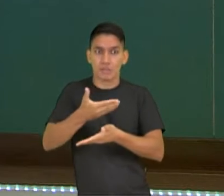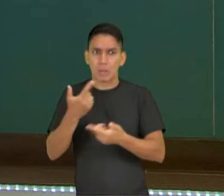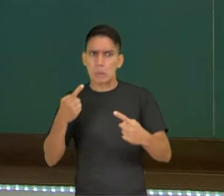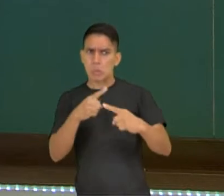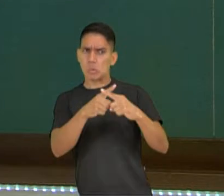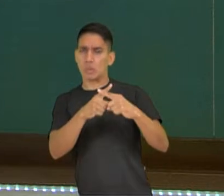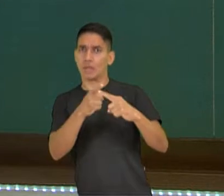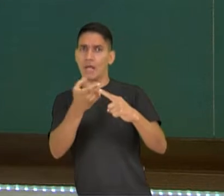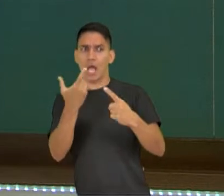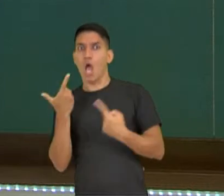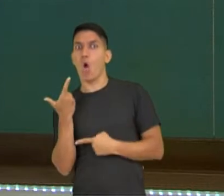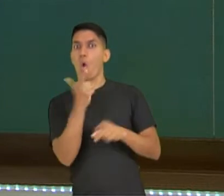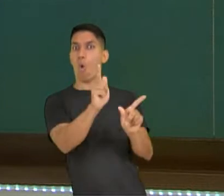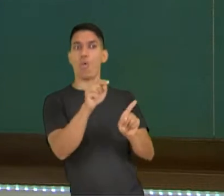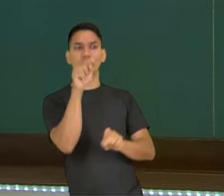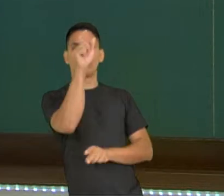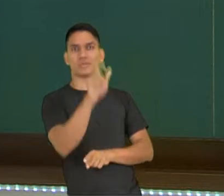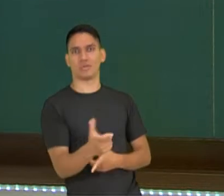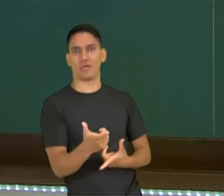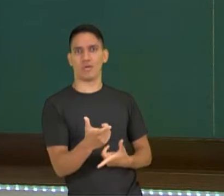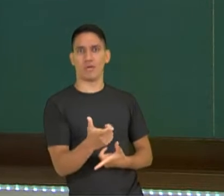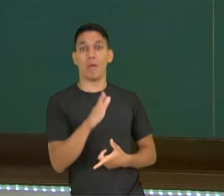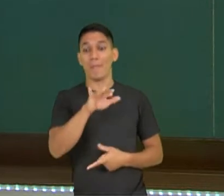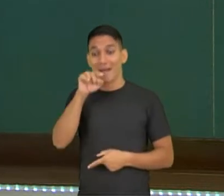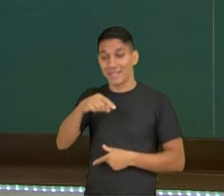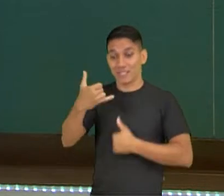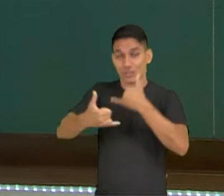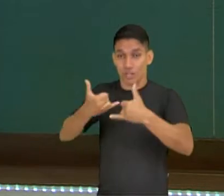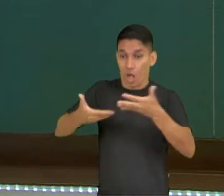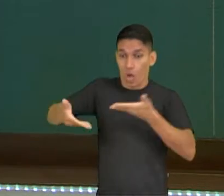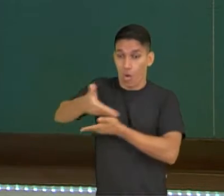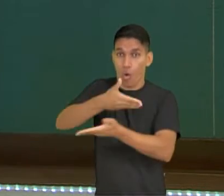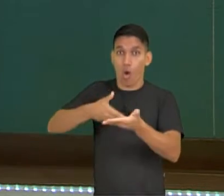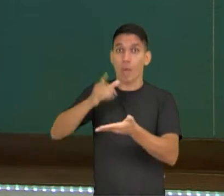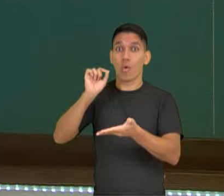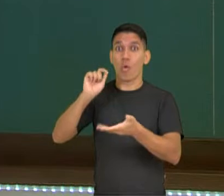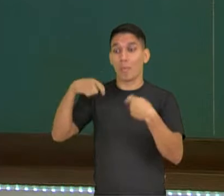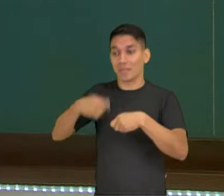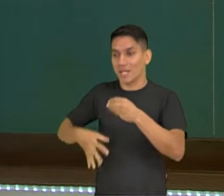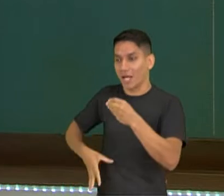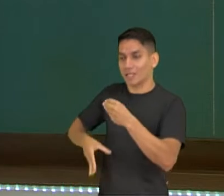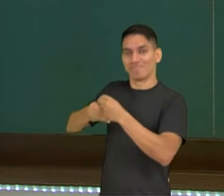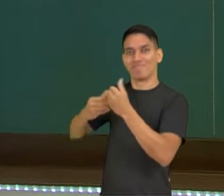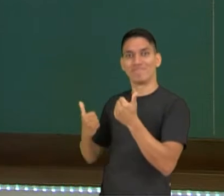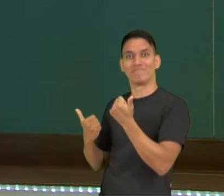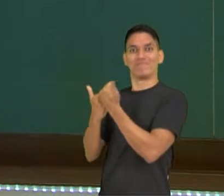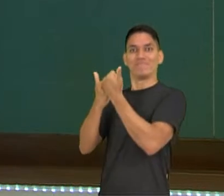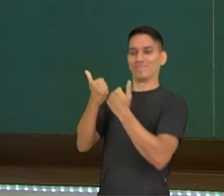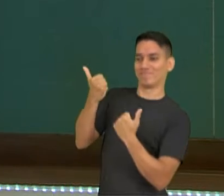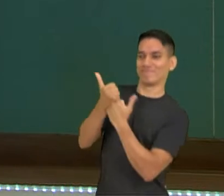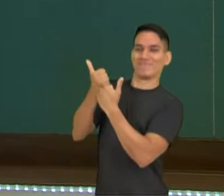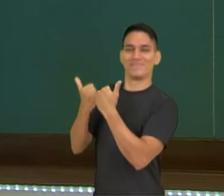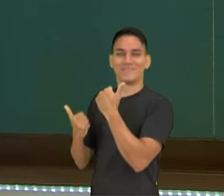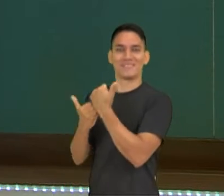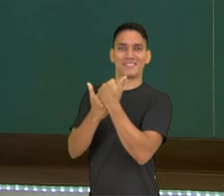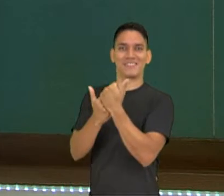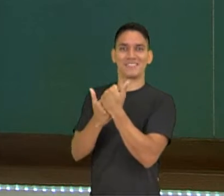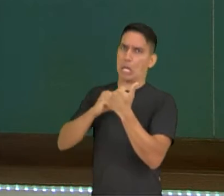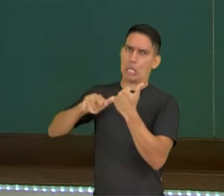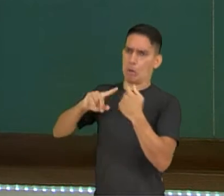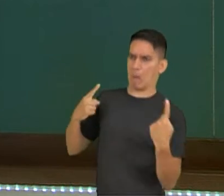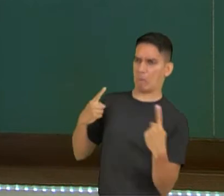quer vencer essa pessoa. E na cooperação, você tem que ser aliado, você tem que ser parceiro, não deve ser